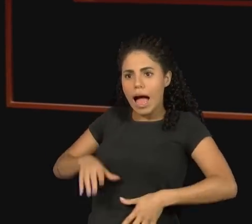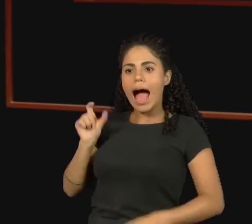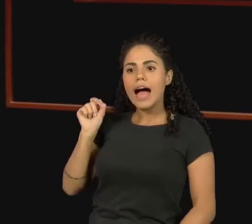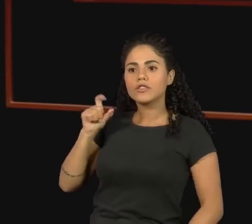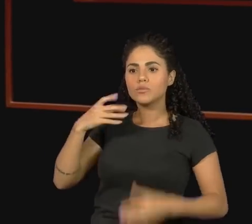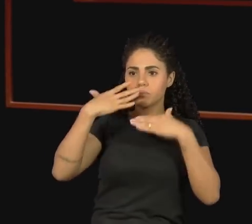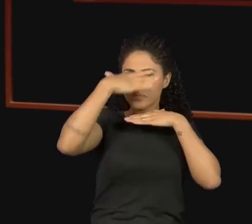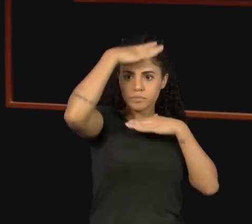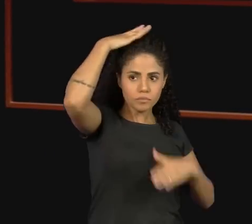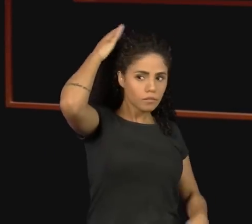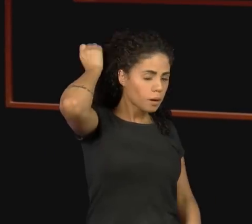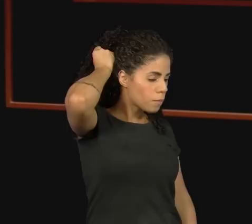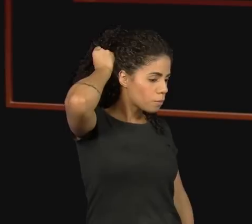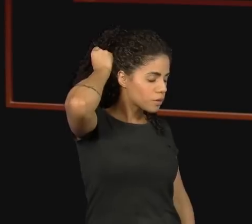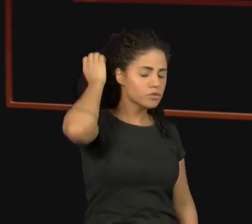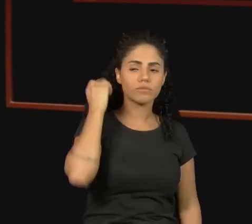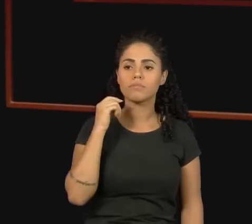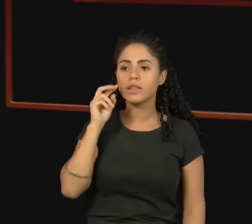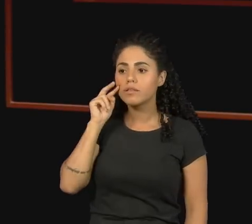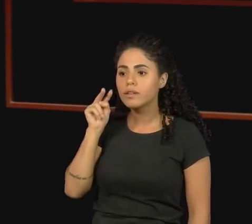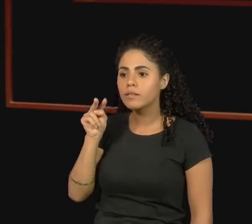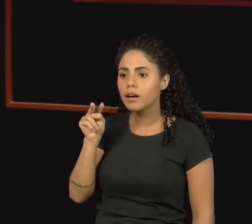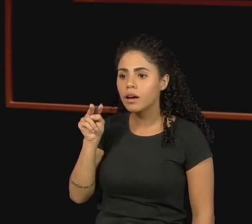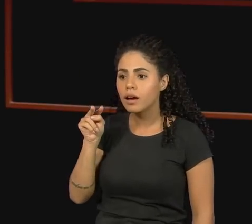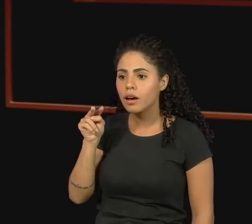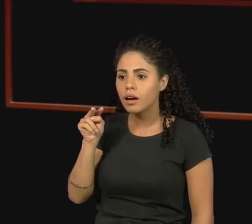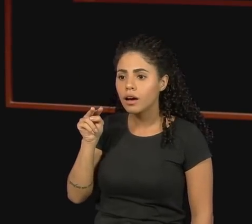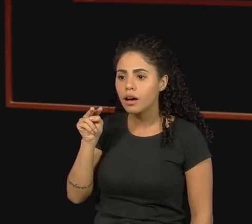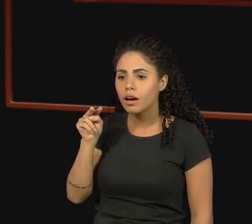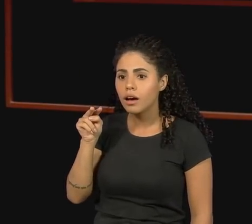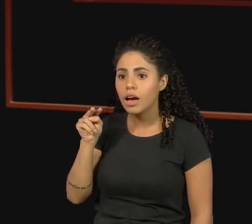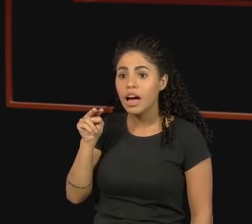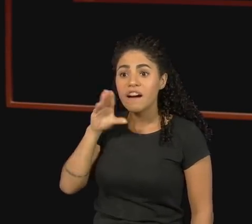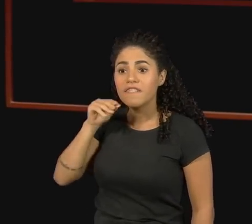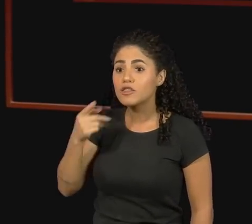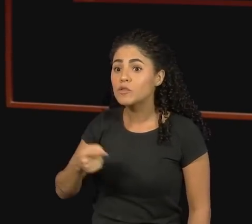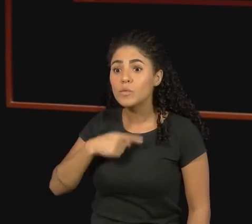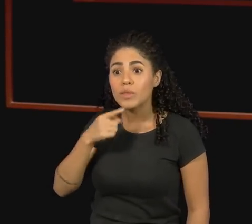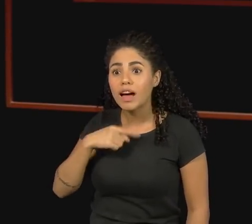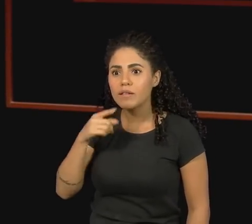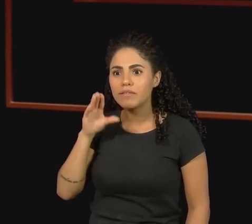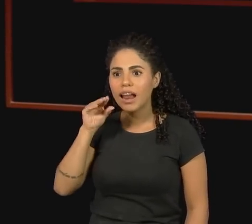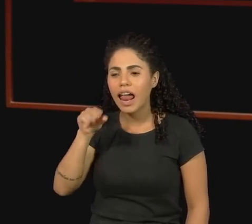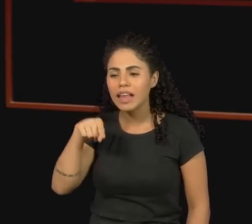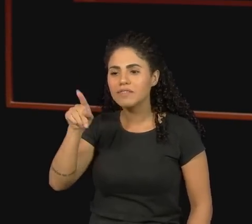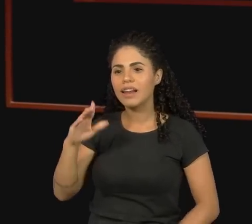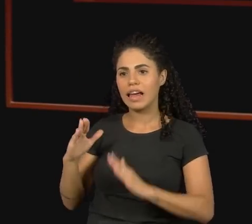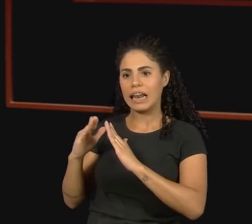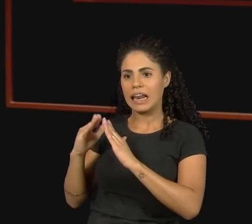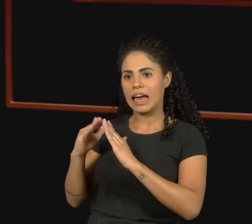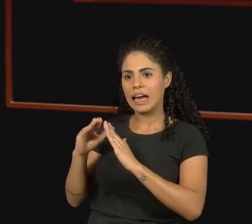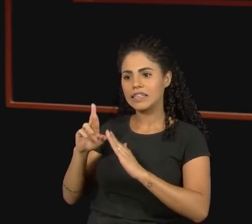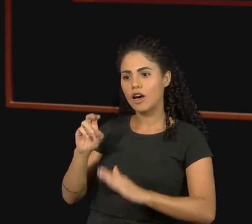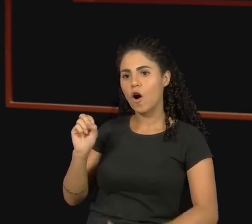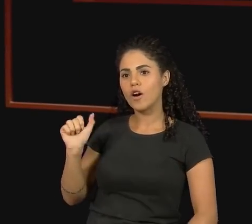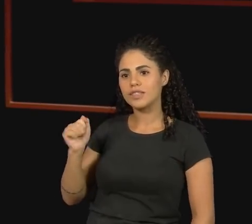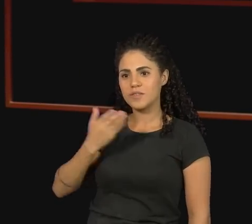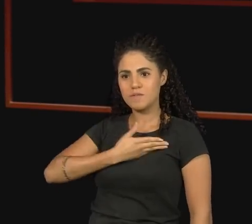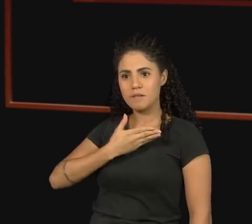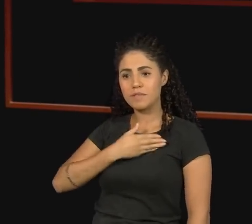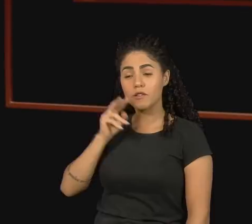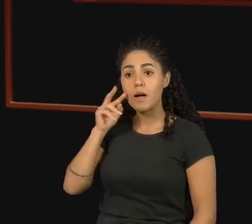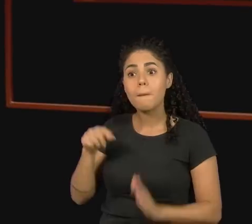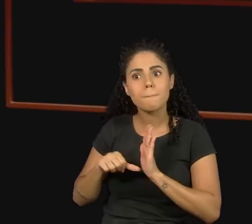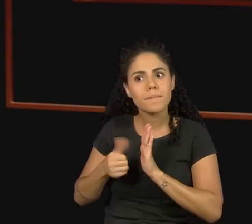preso. Eu não conseguia falar. A gente ia na casa da Rosa, ler a Doroteia, primeira